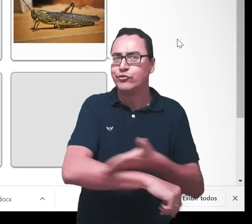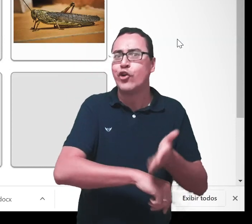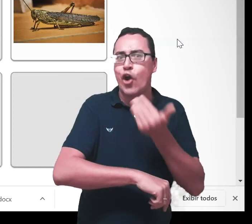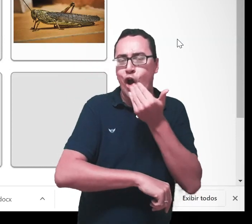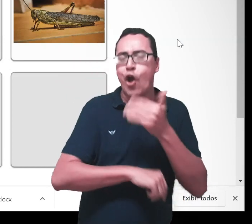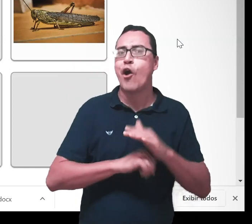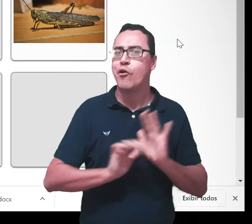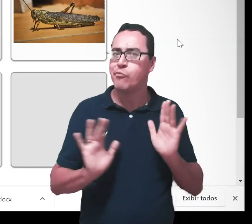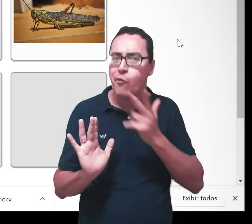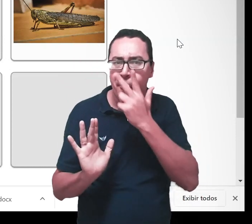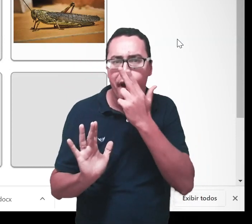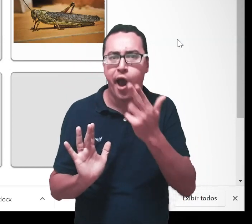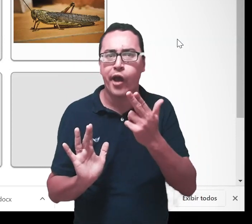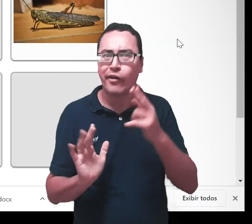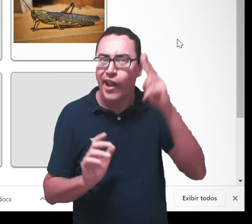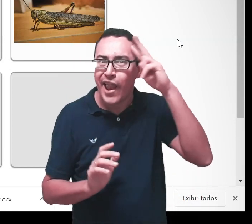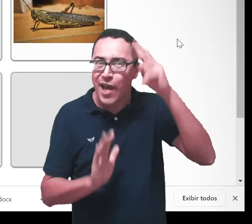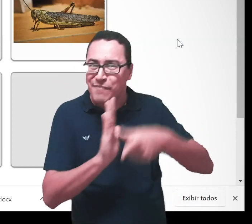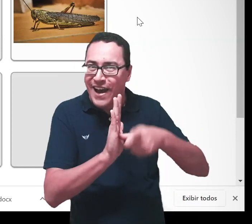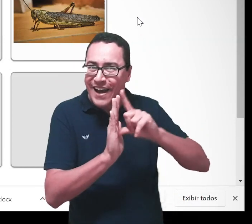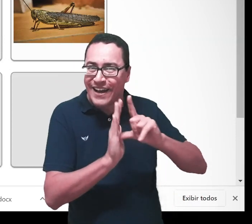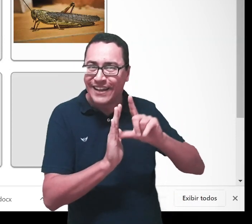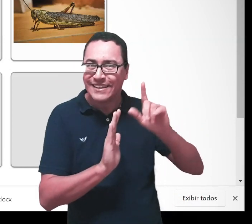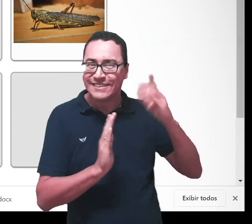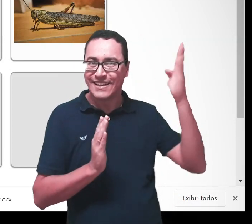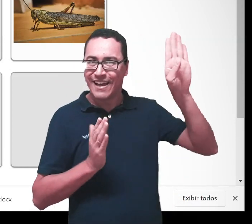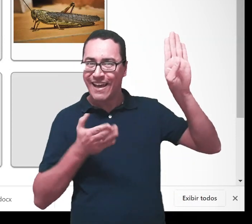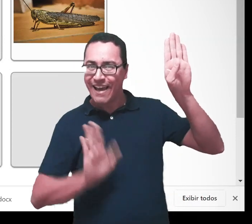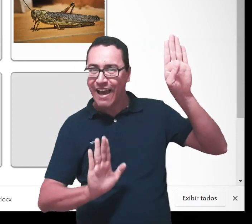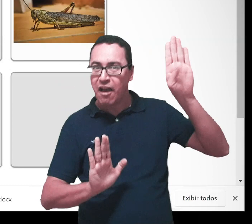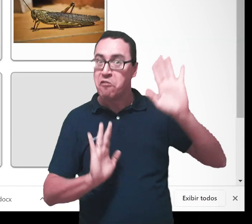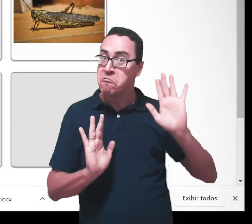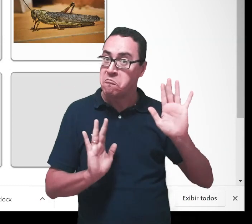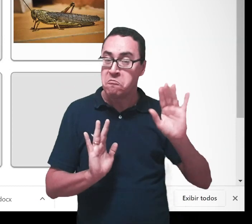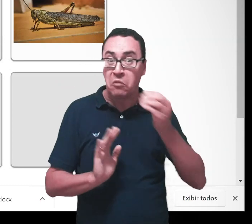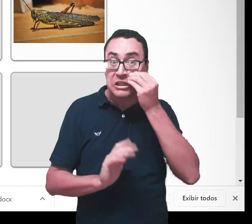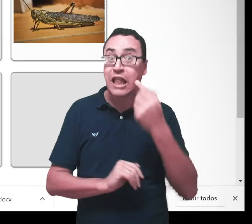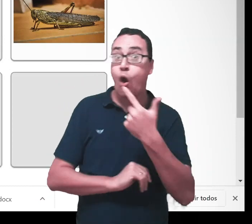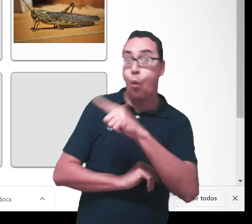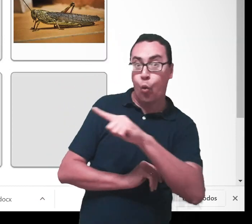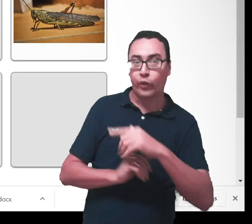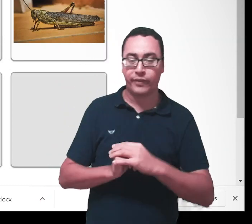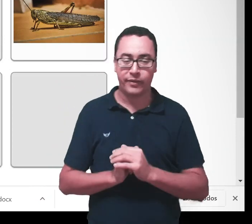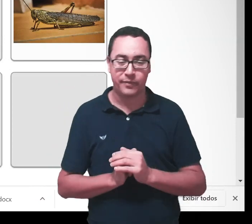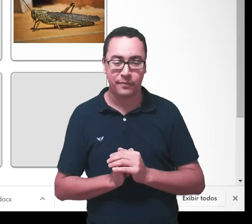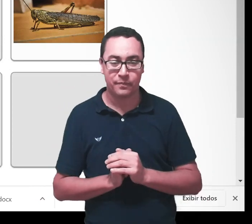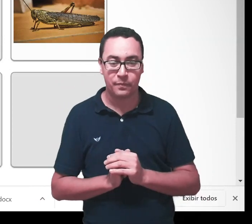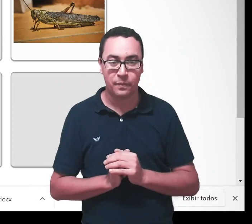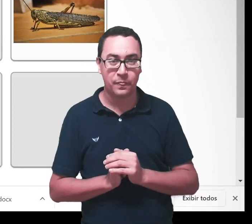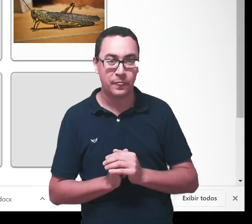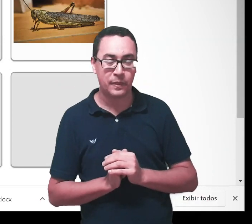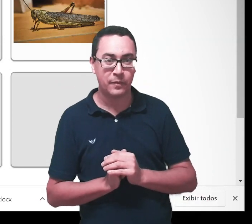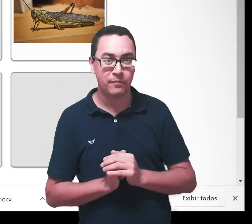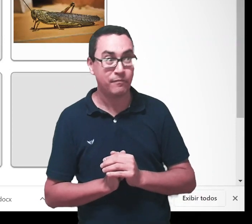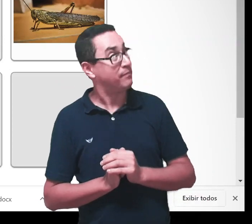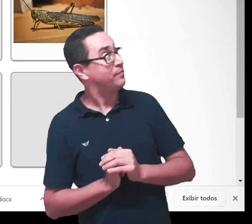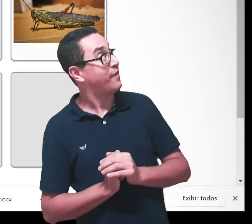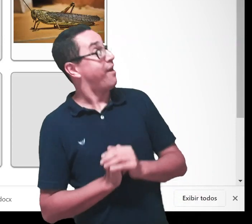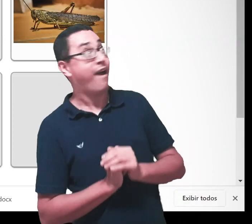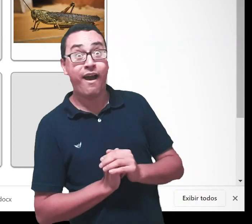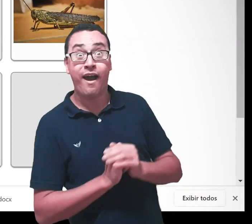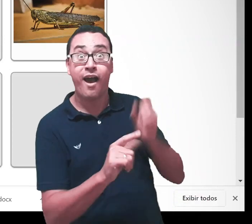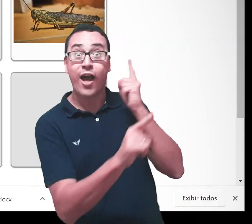Já sabemos que lá não é, né? Nem na primeira, nem aqui embaixo. Vamos tentar essa aqui. Ih!